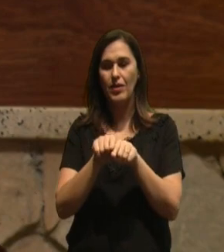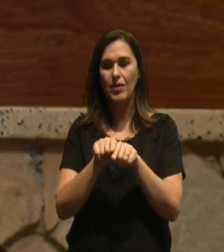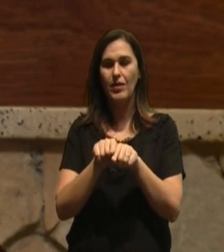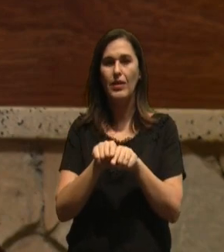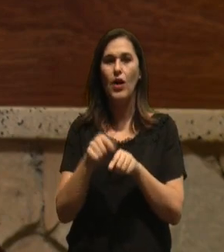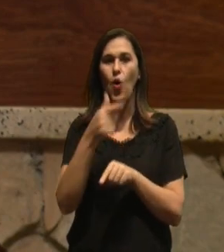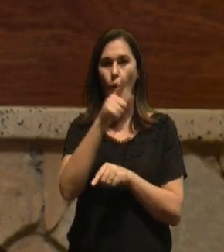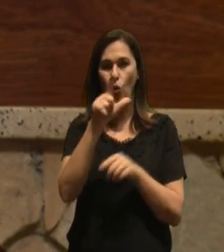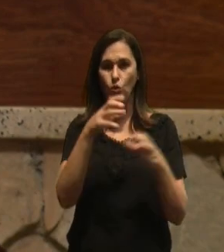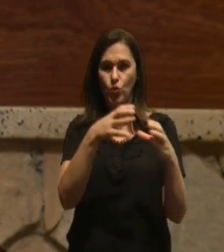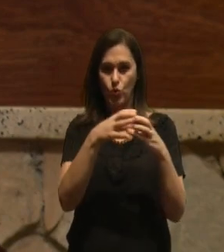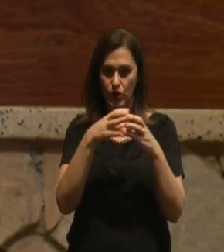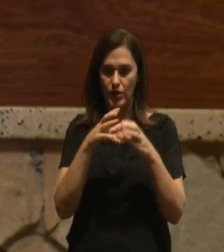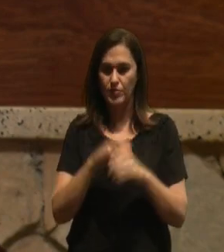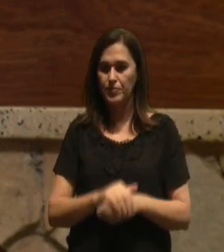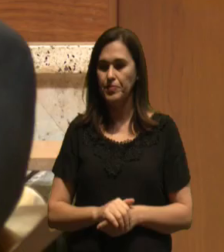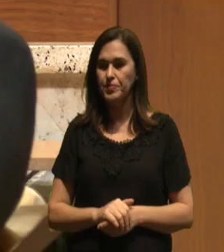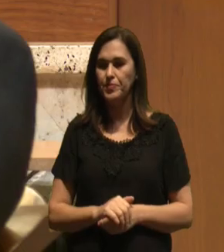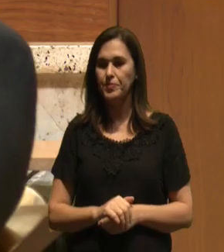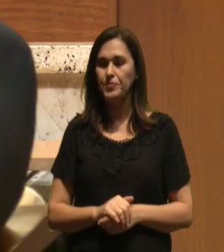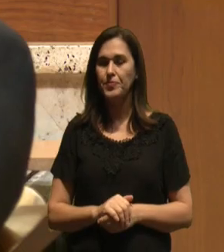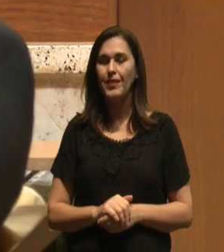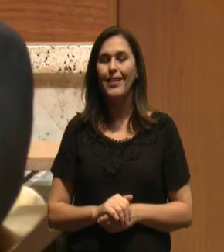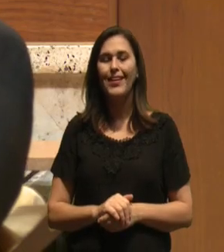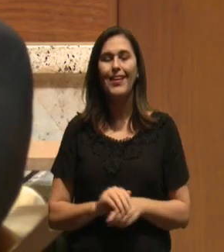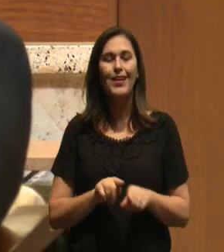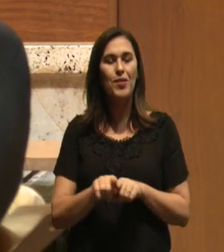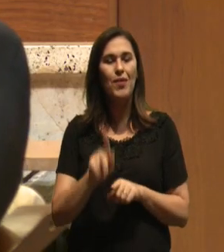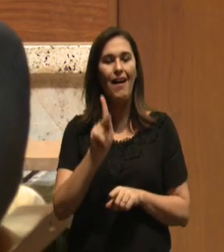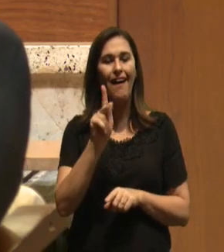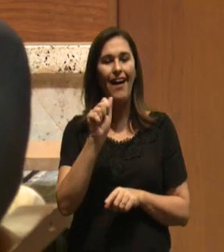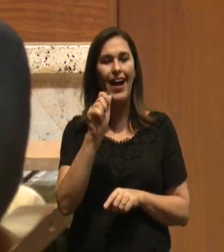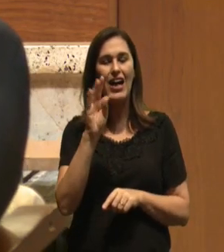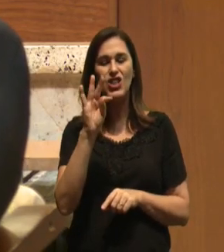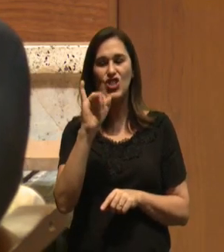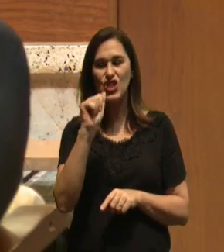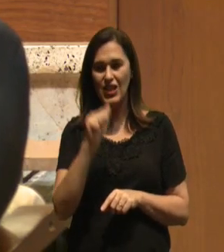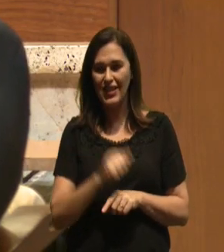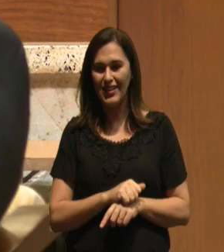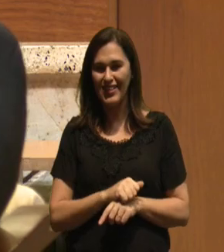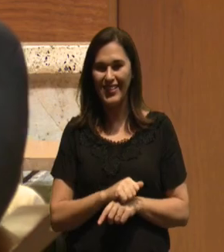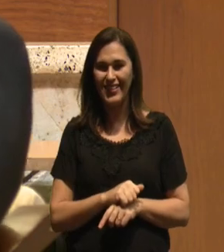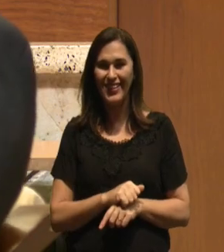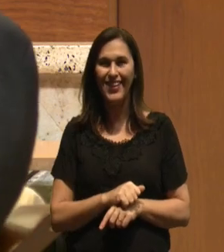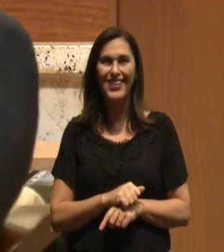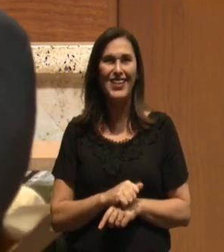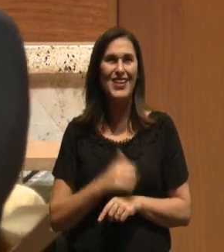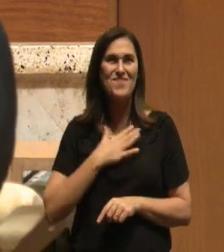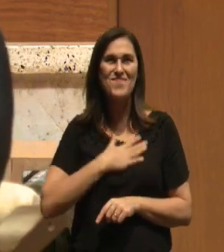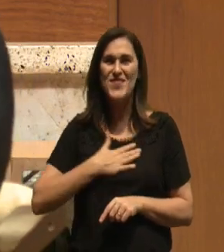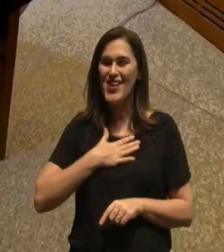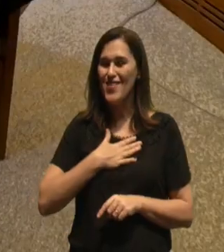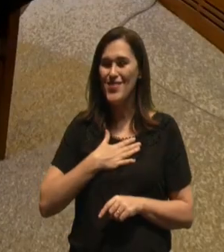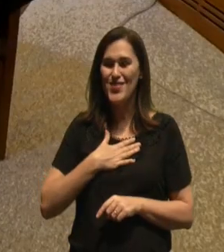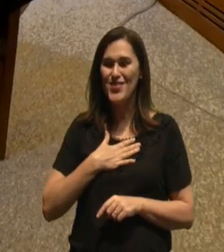Monjolo. Irmã Cátia, seria um prazer ouvir todo o trabalho que vem sendo desenvolvido pela